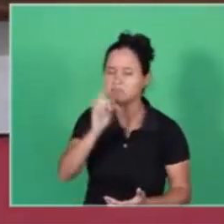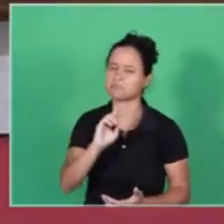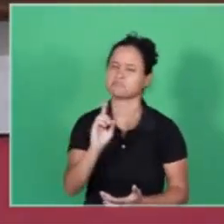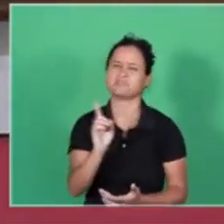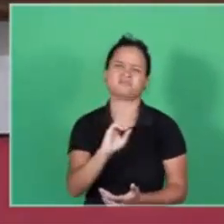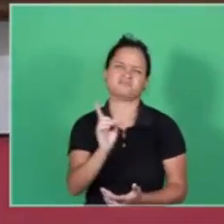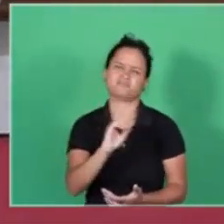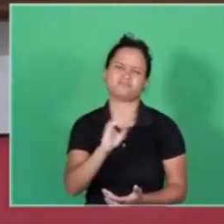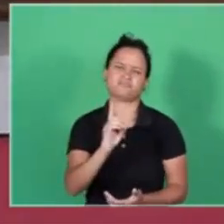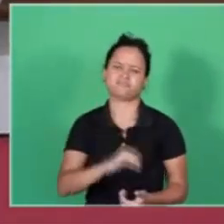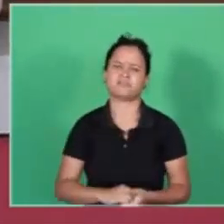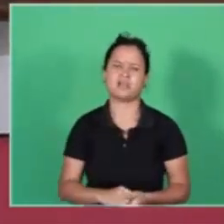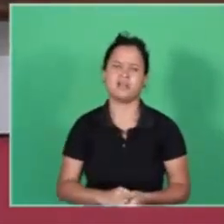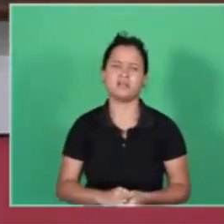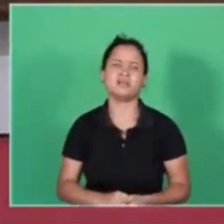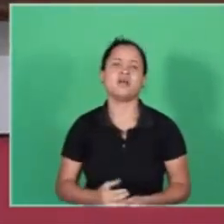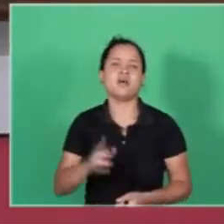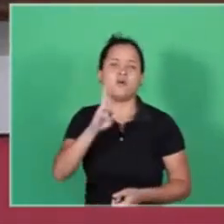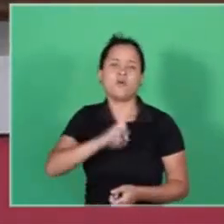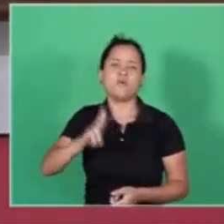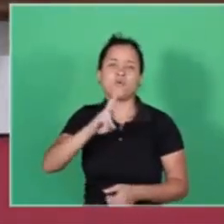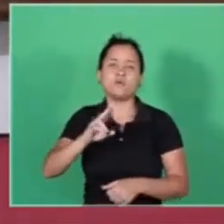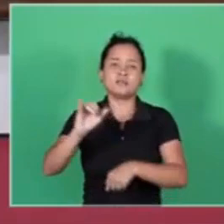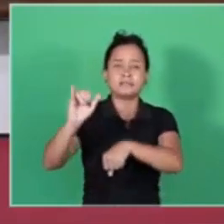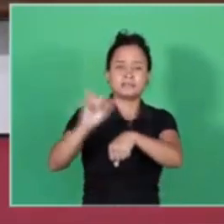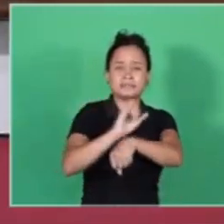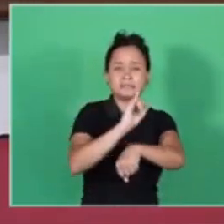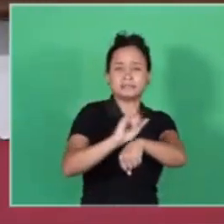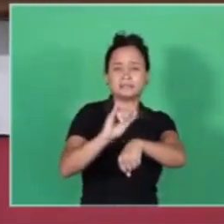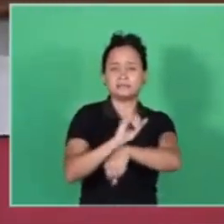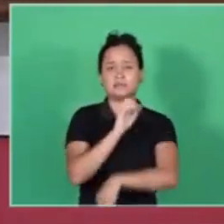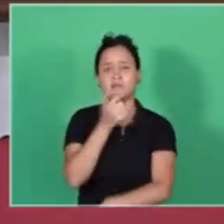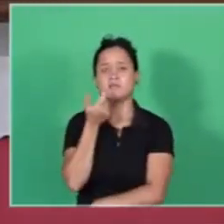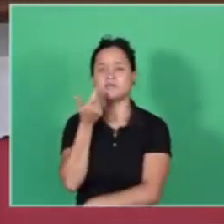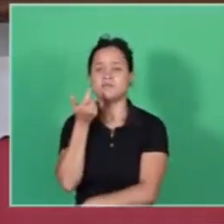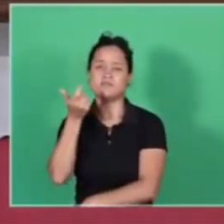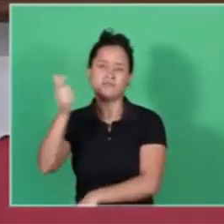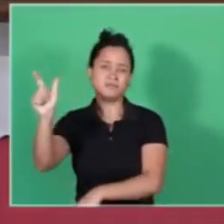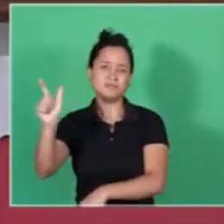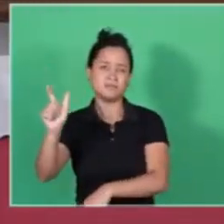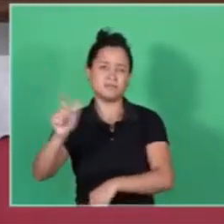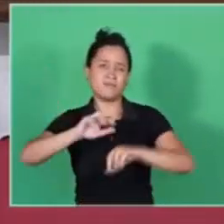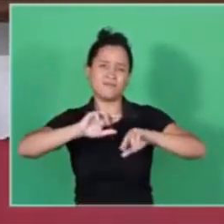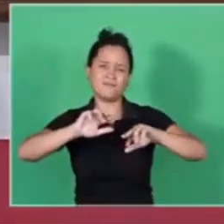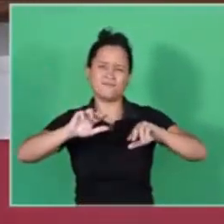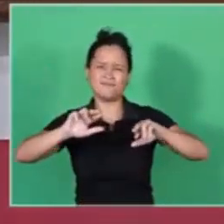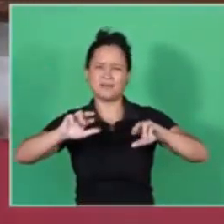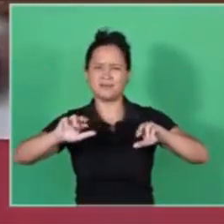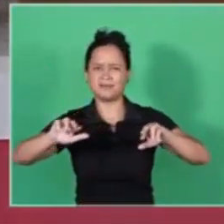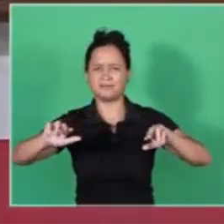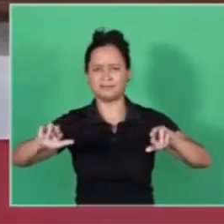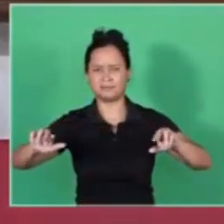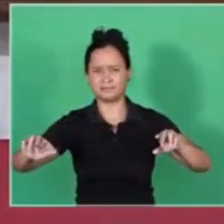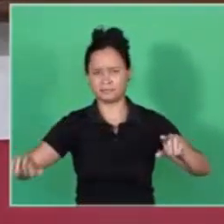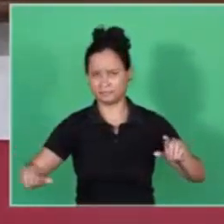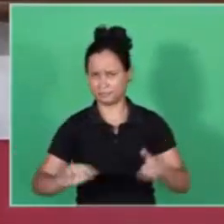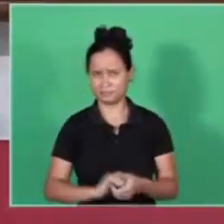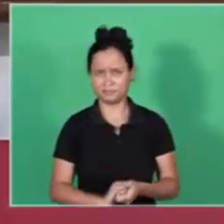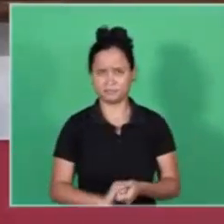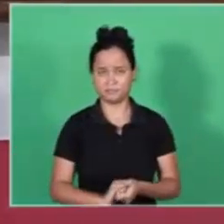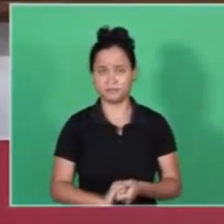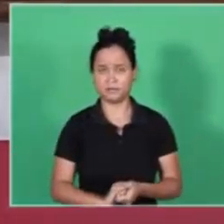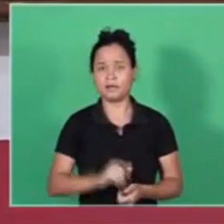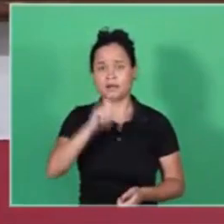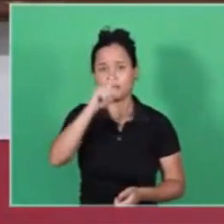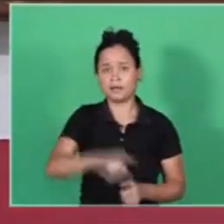homilética, hermenêutica, apologética, sistemática, dogmática. Isso é